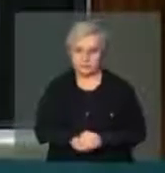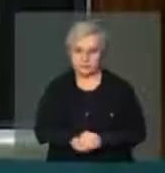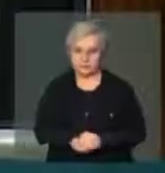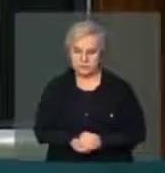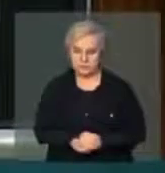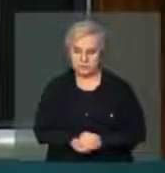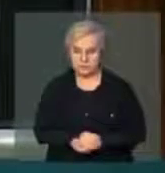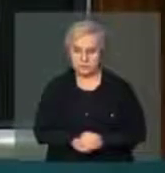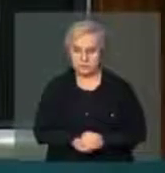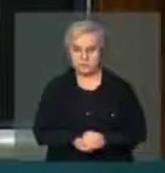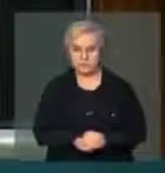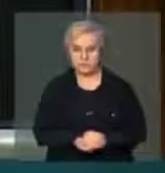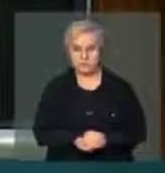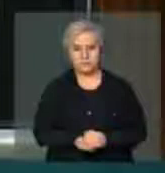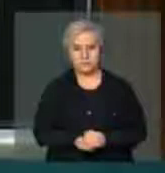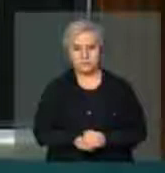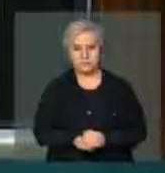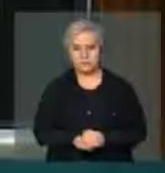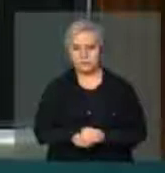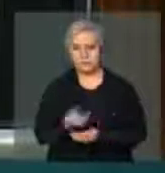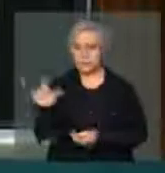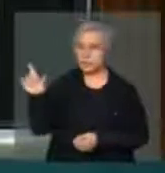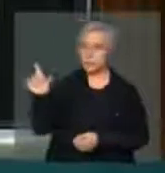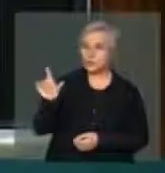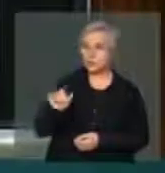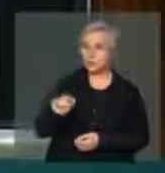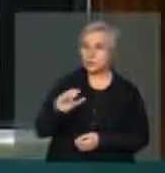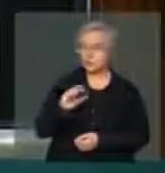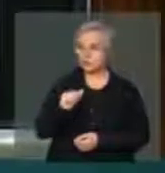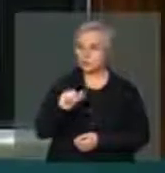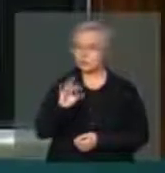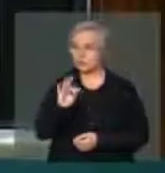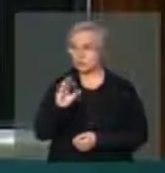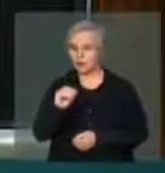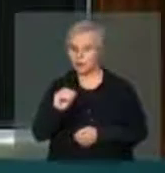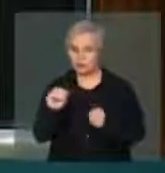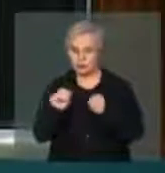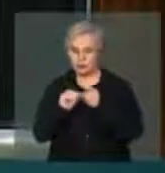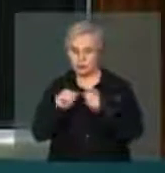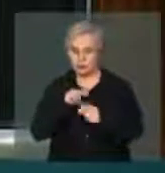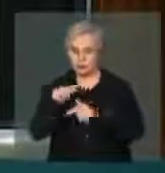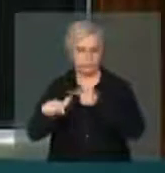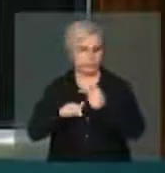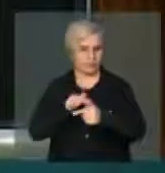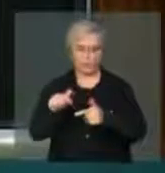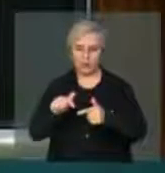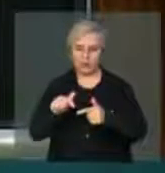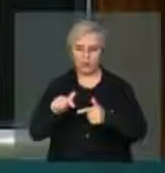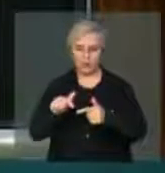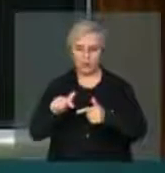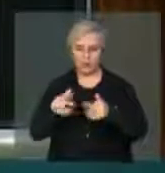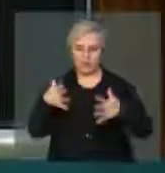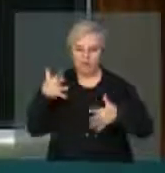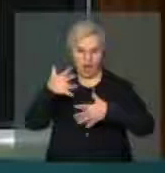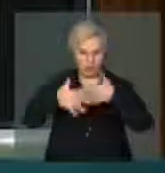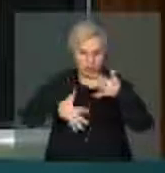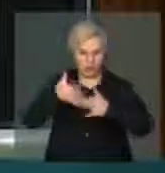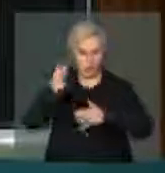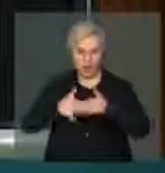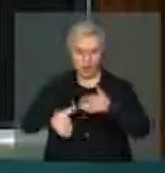com 330 quilos. A redução da cota de operação não comprometeria as